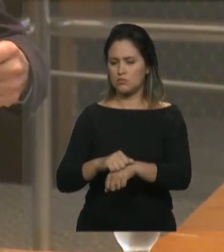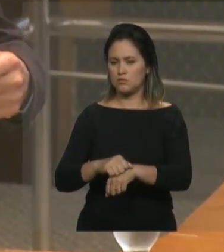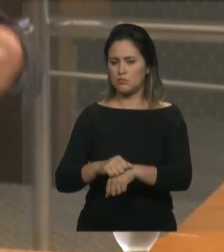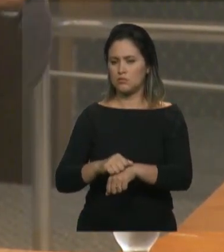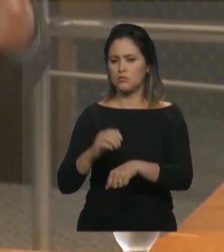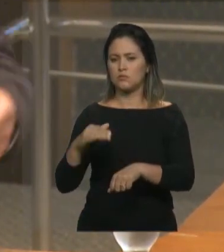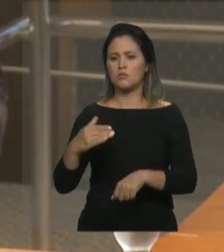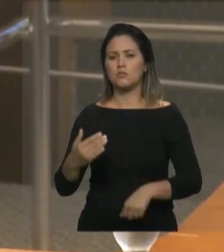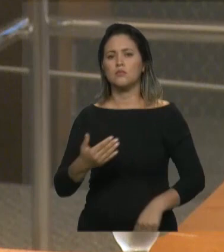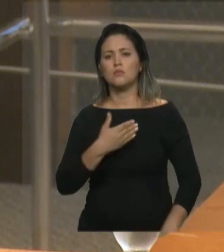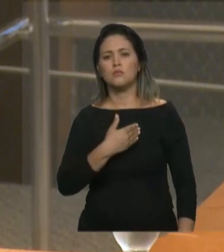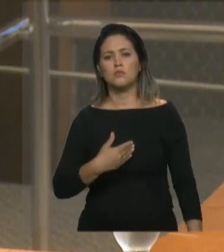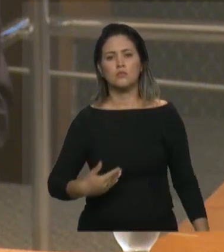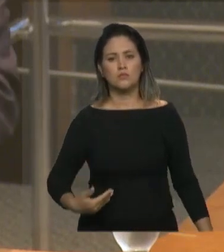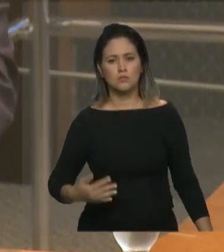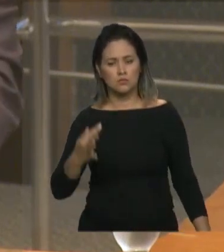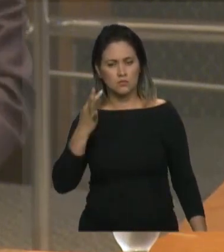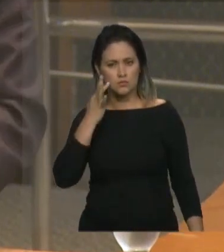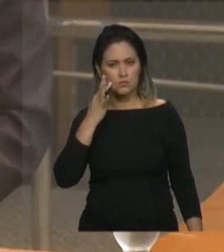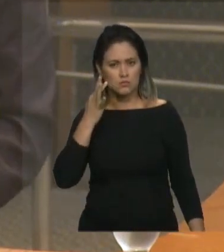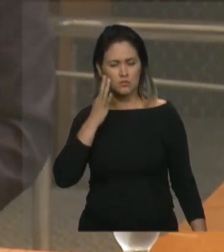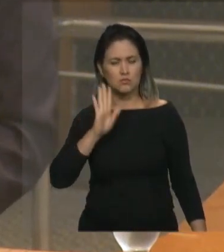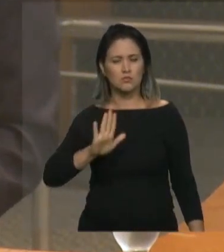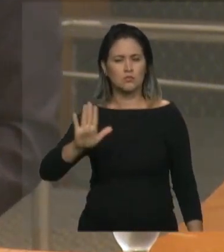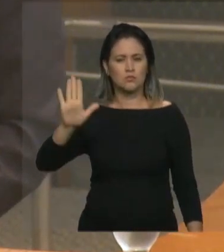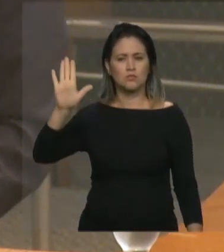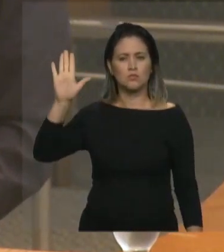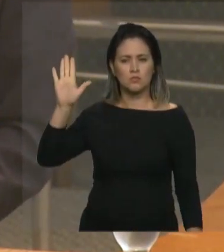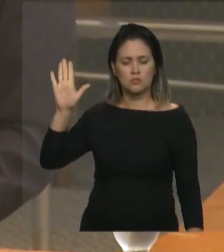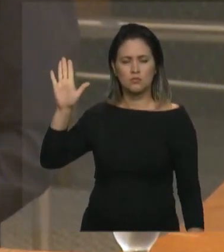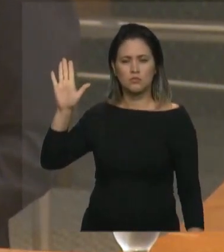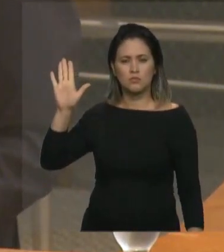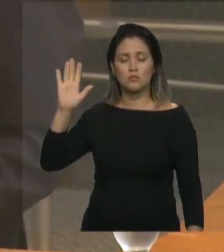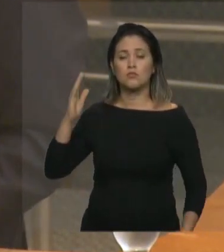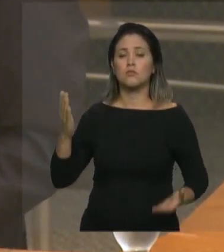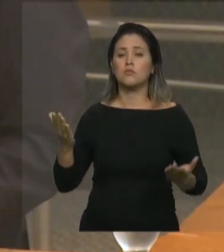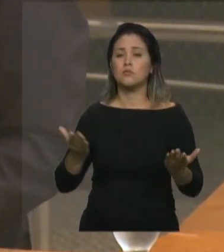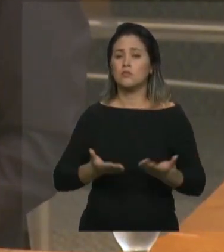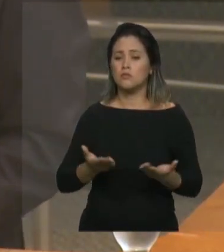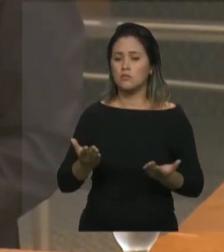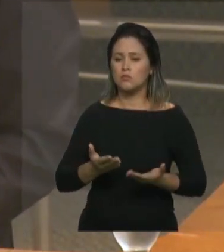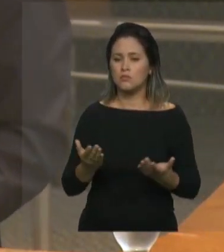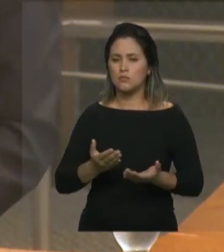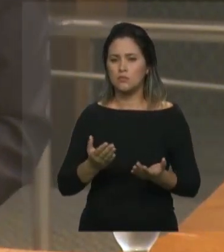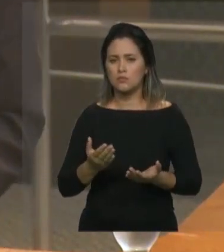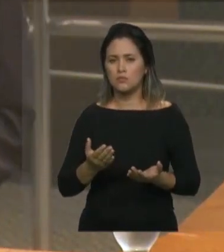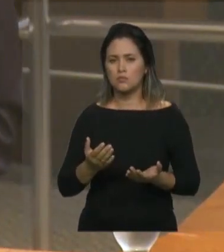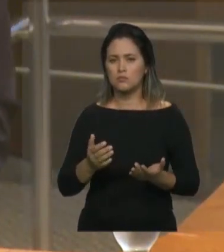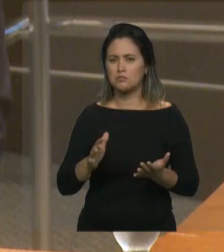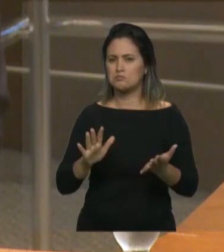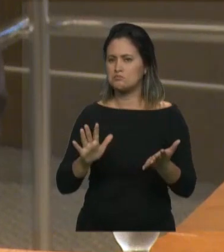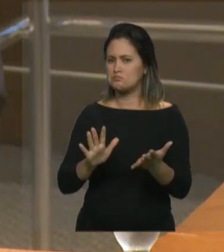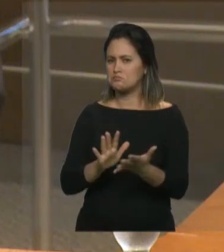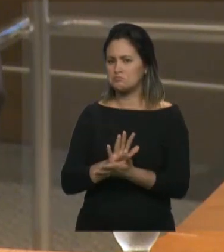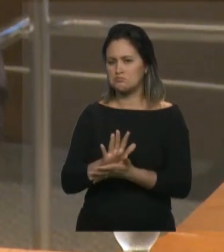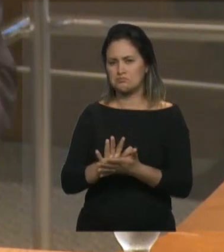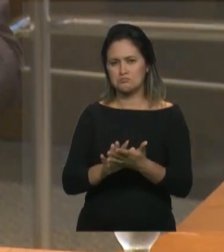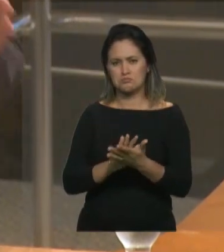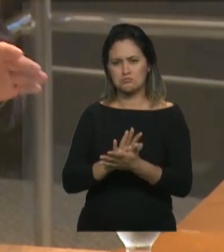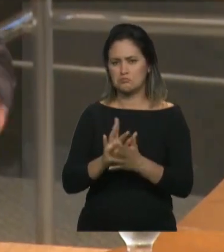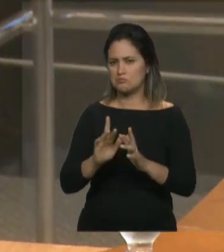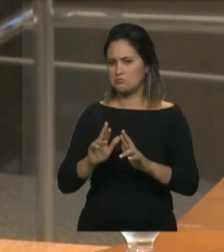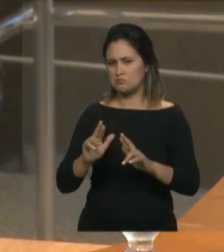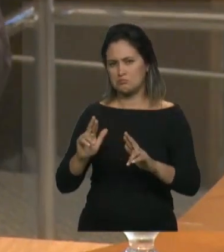fosso aumentou e ficou abissal a diferença entre o compromisso com o que ele fez lá atrás,